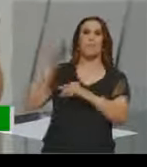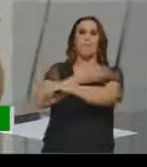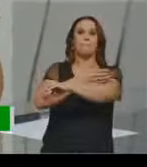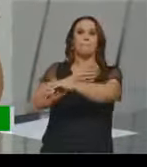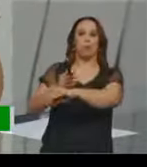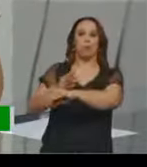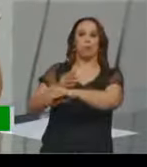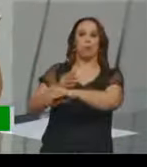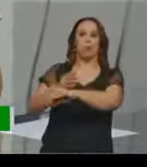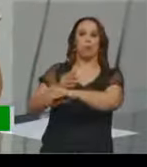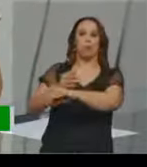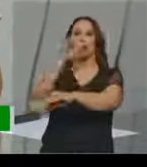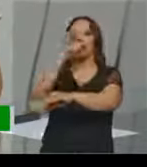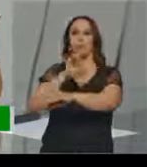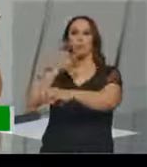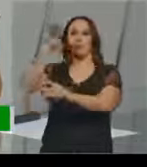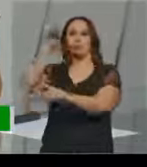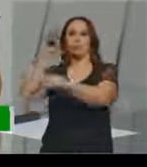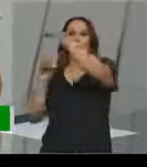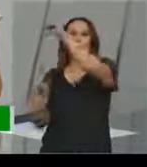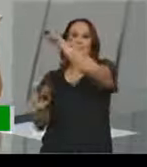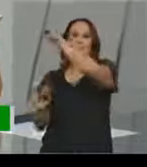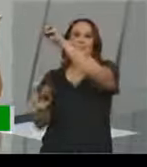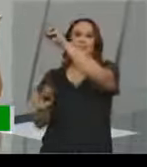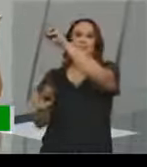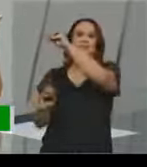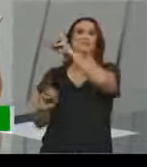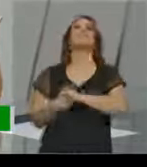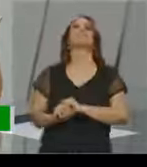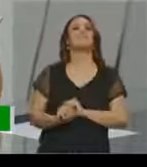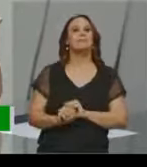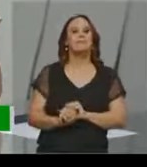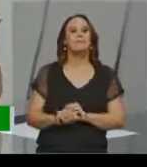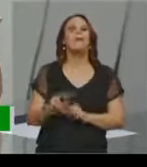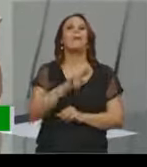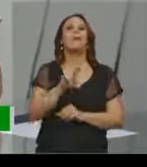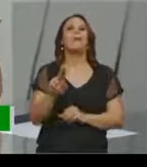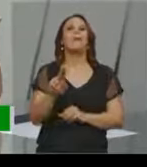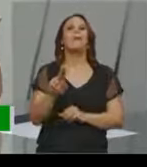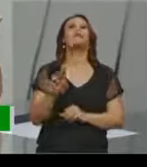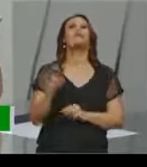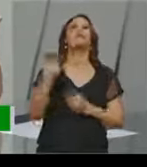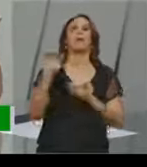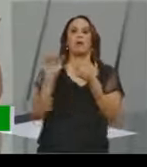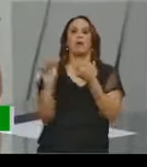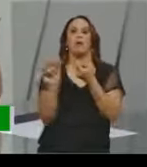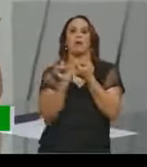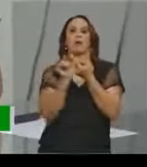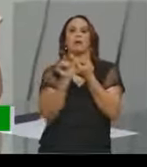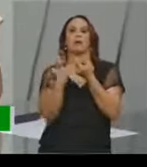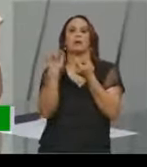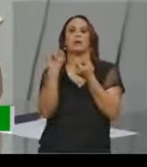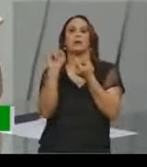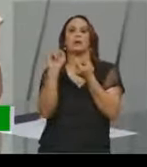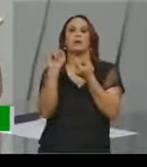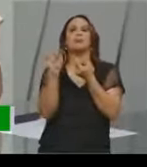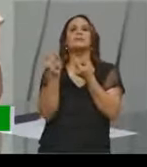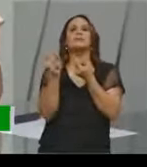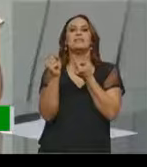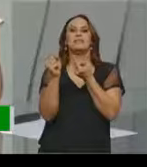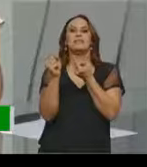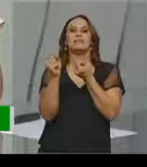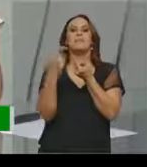ela seria cis, porque ela teria a mesma posição, ok? Então, trans tem a ideia